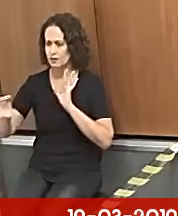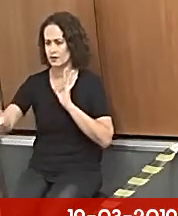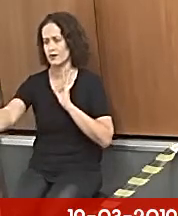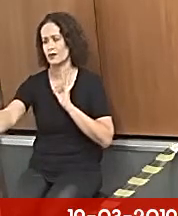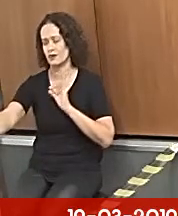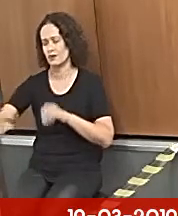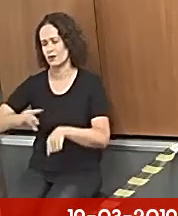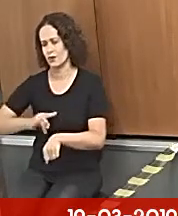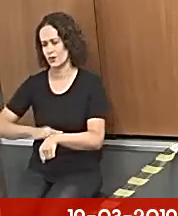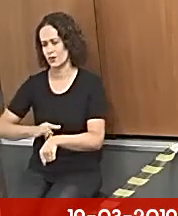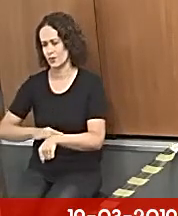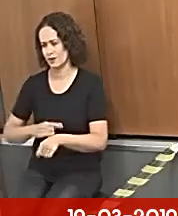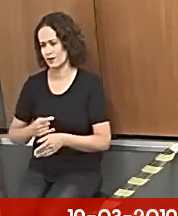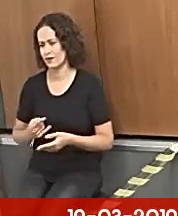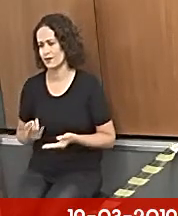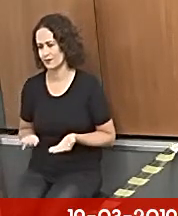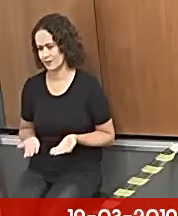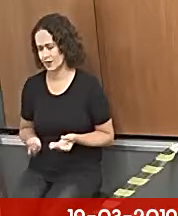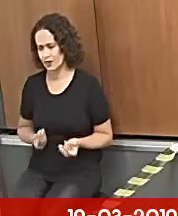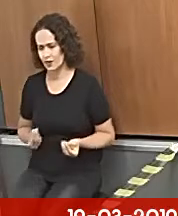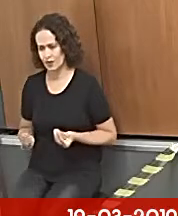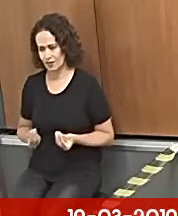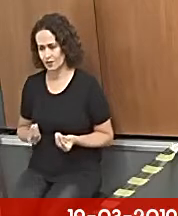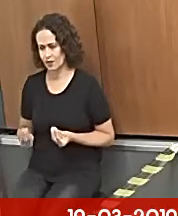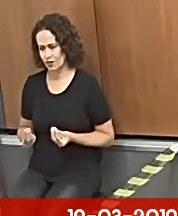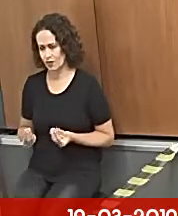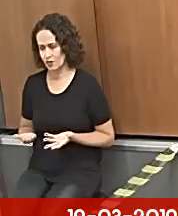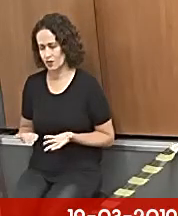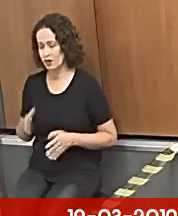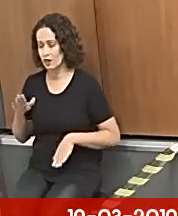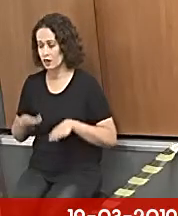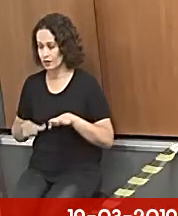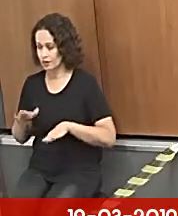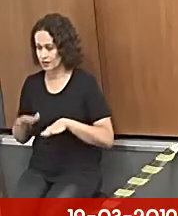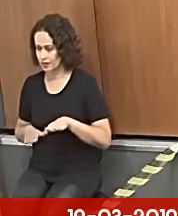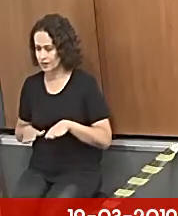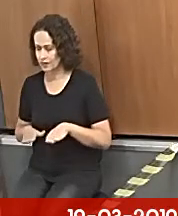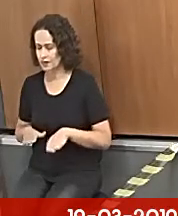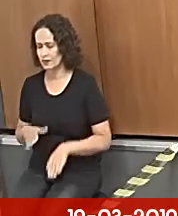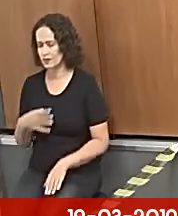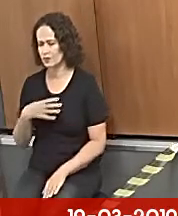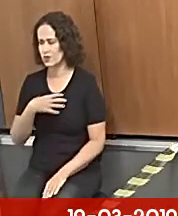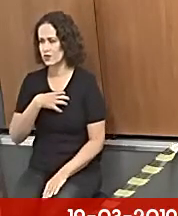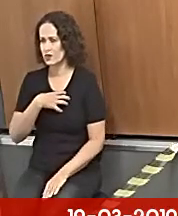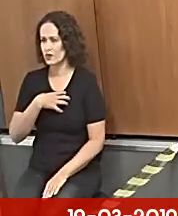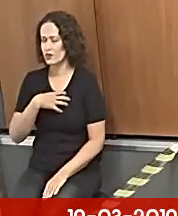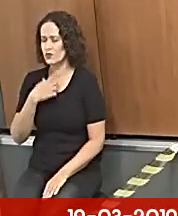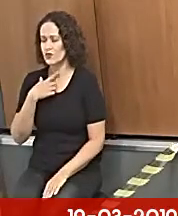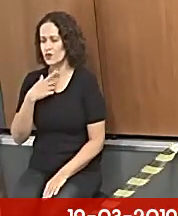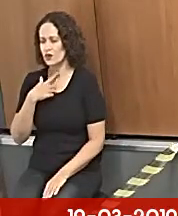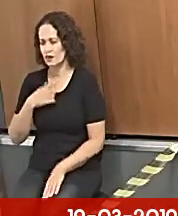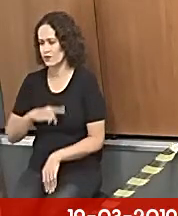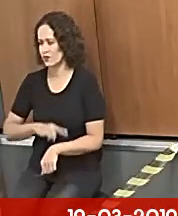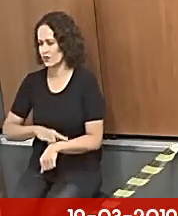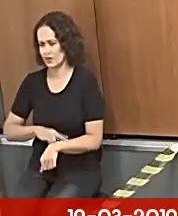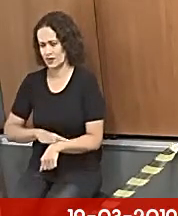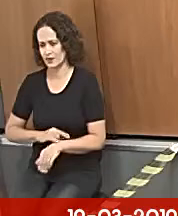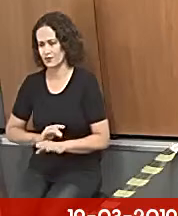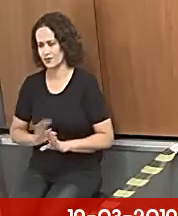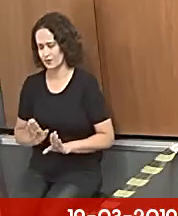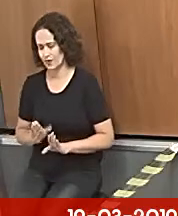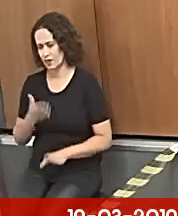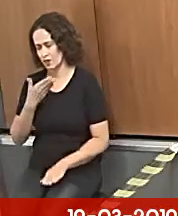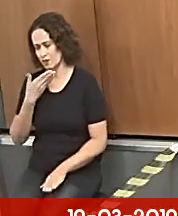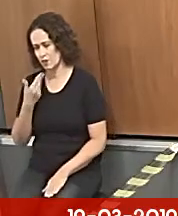eles não têm um sintoma que está com o desejo lhe na esse cateter é justamente para contê origina uma bolsa